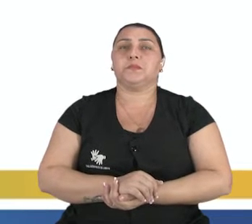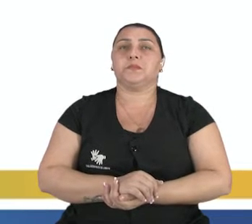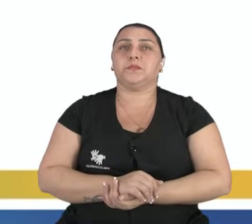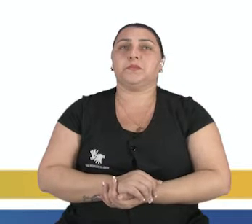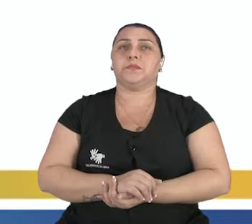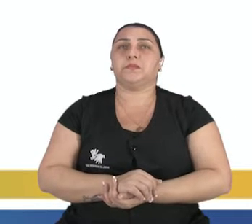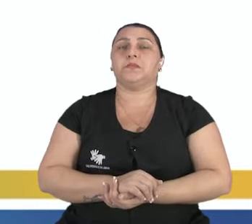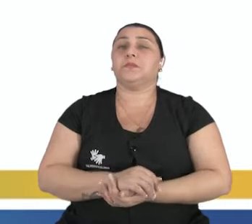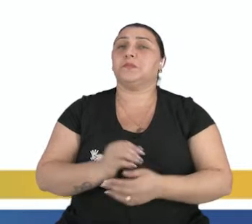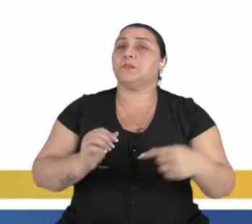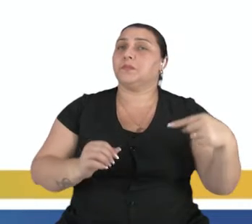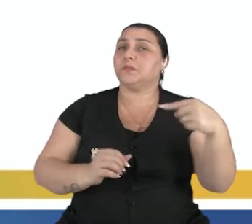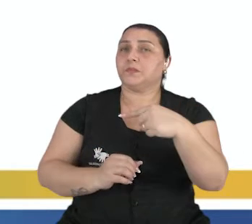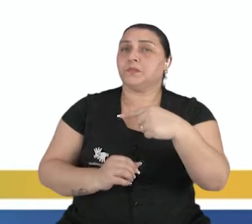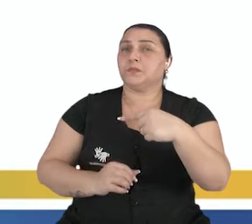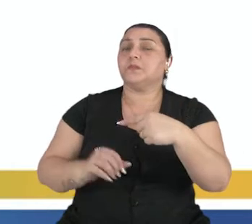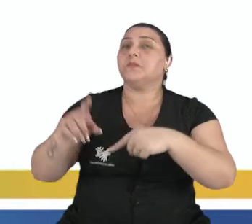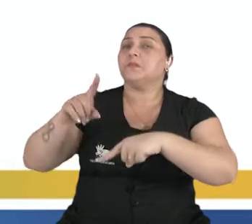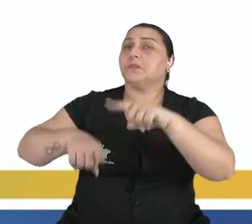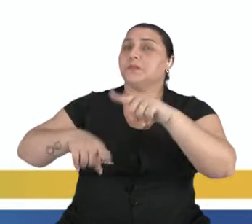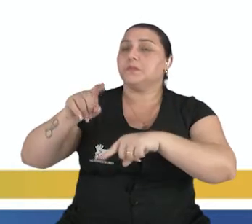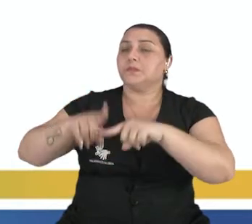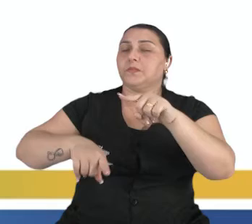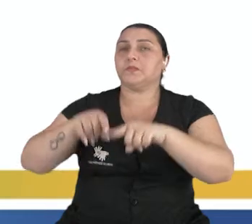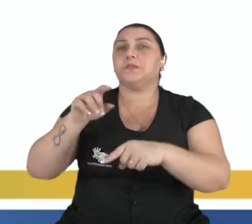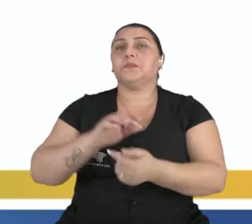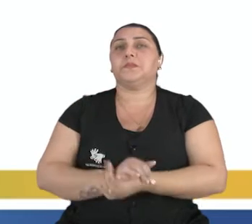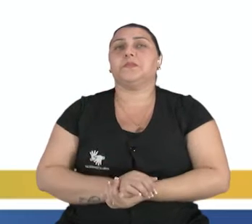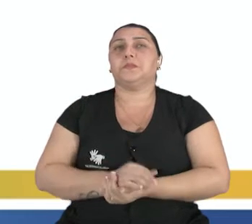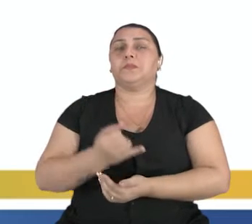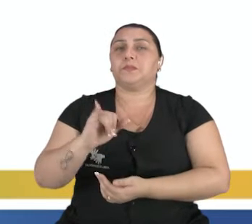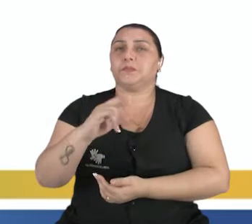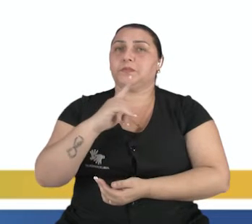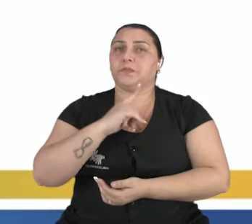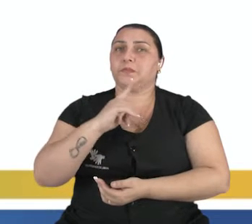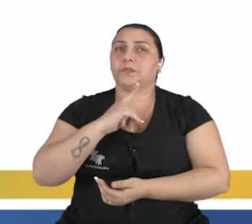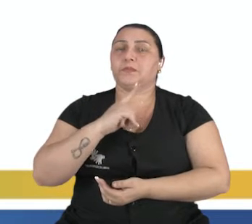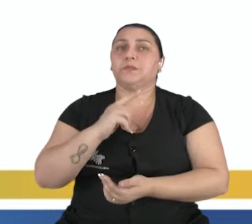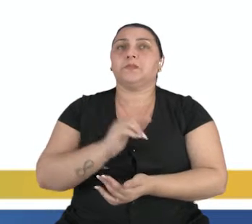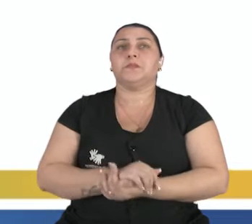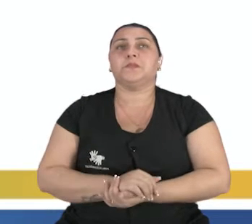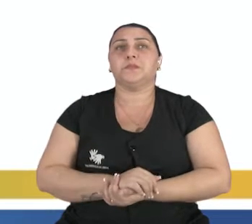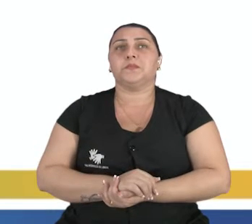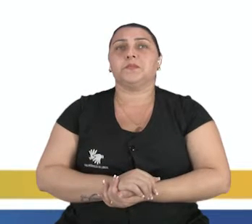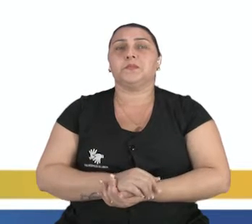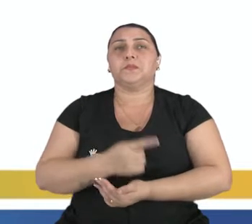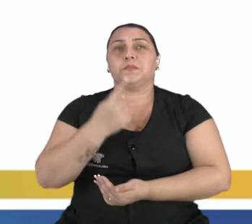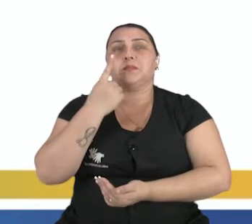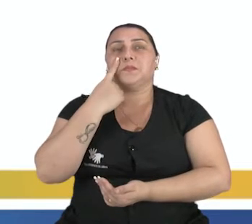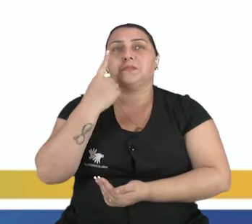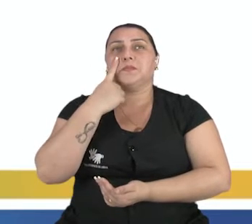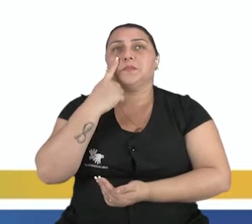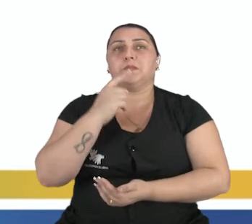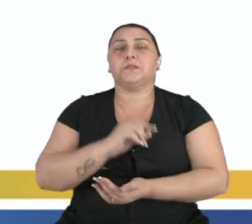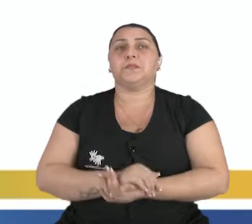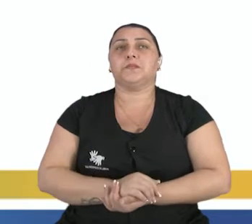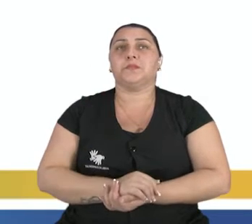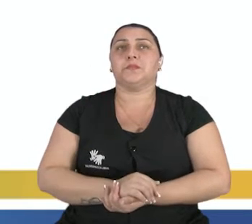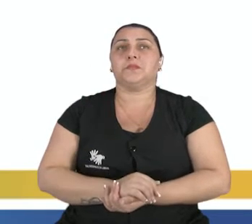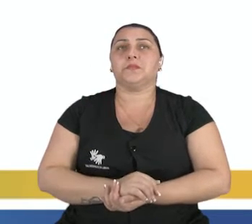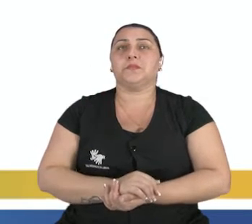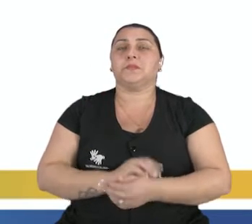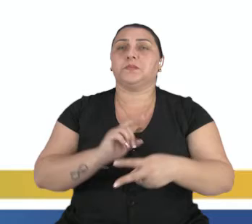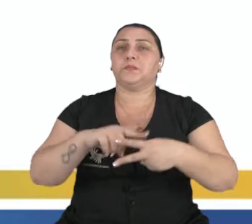vão apontar para um produto. Então, se a gente estivesse observando essa molécula aqui, ó,